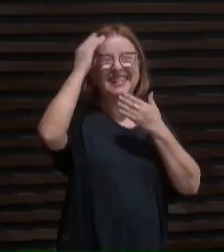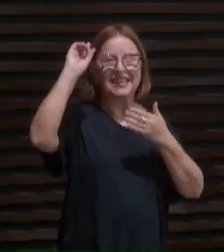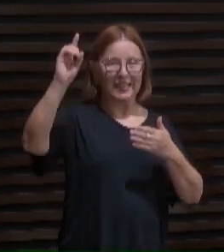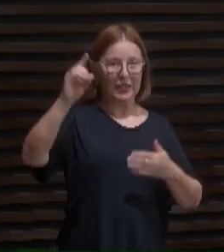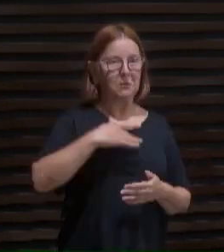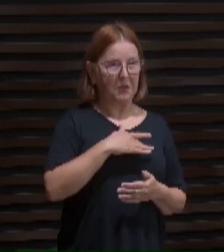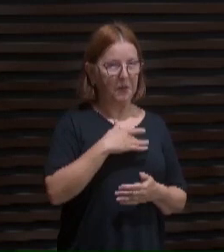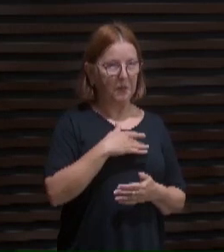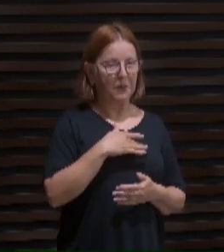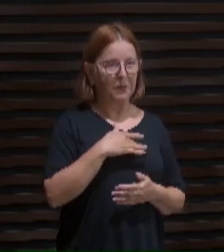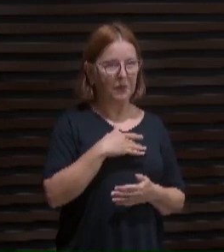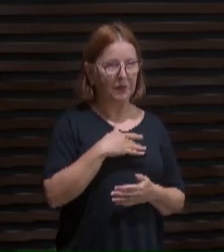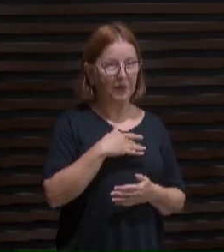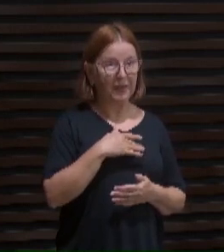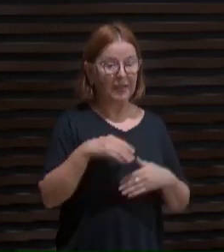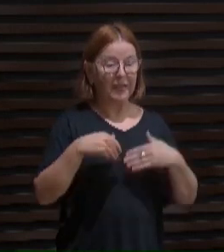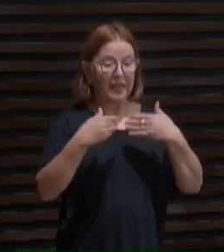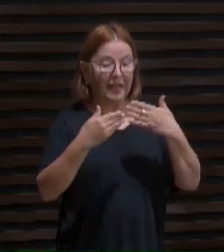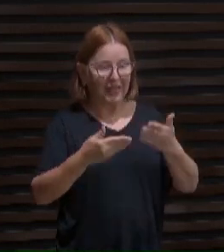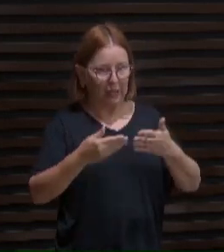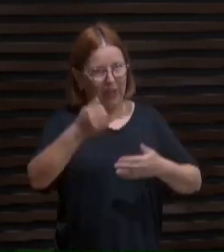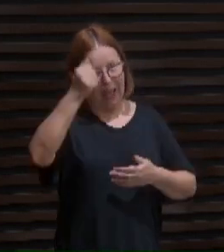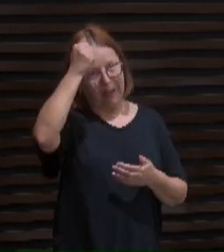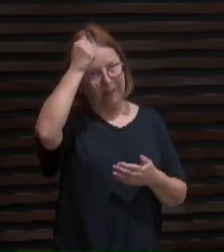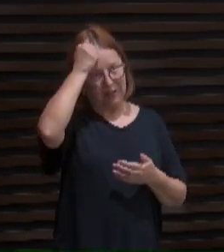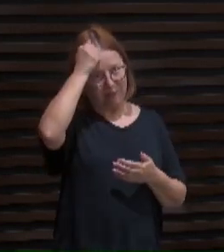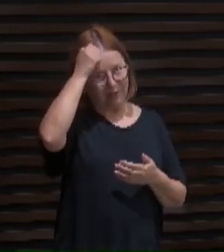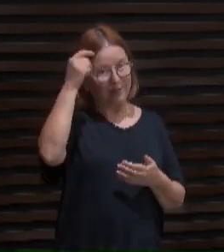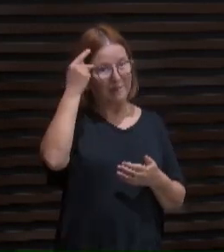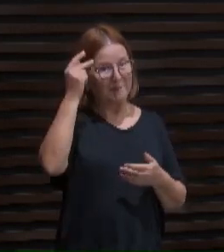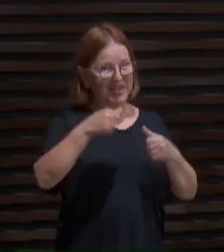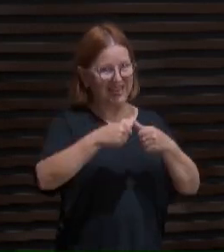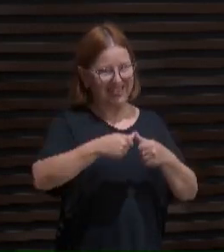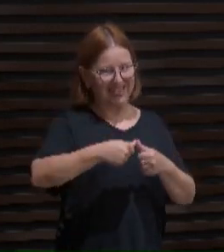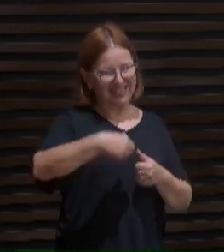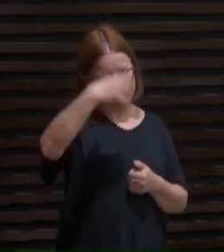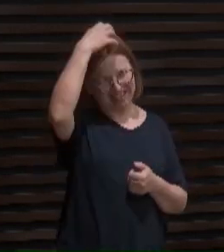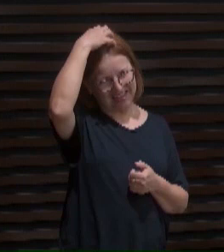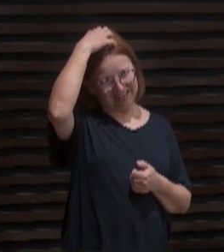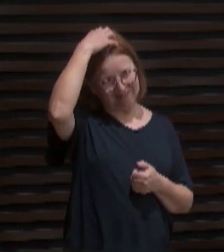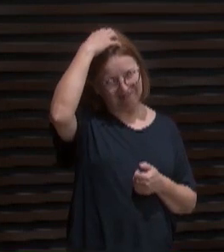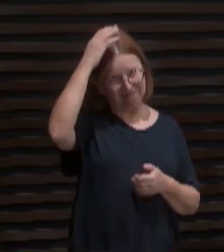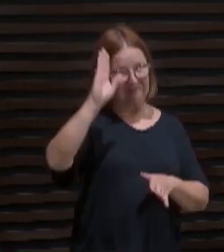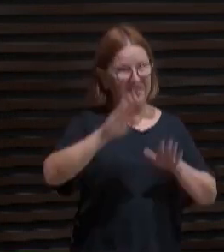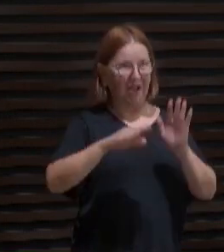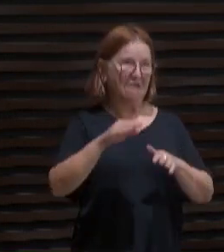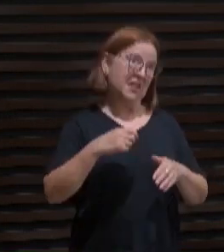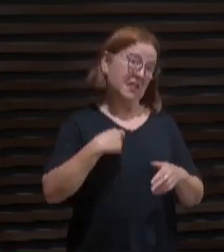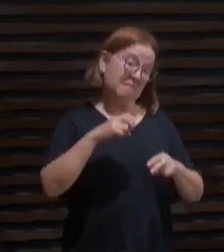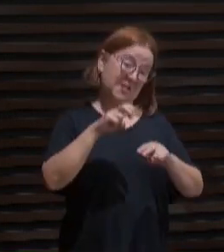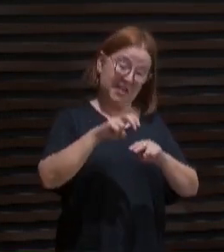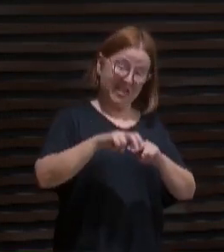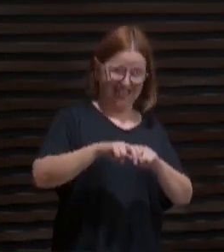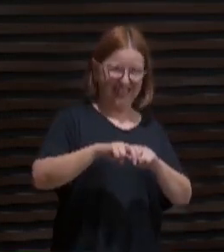levou Nabucodonosor a se arrepender. Quem sabe eu vou sentar no céu do lado de Nabucodonosor, porque